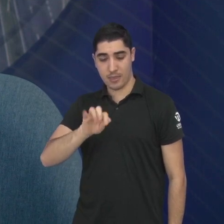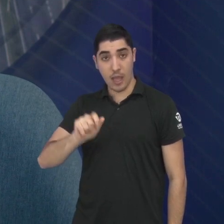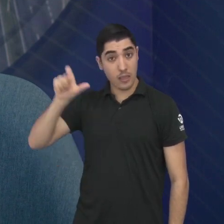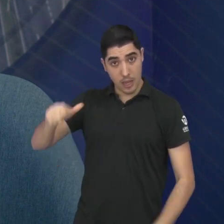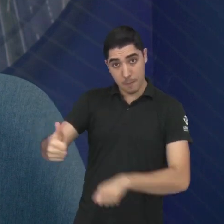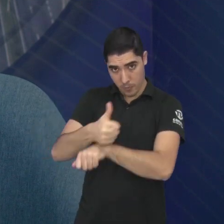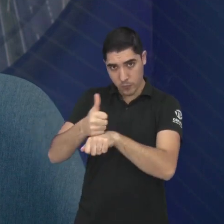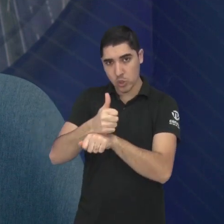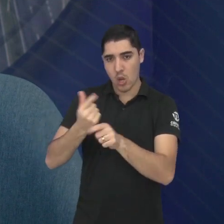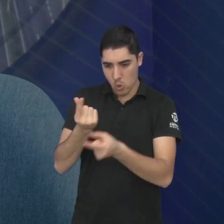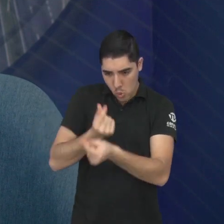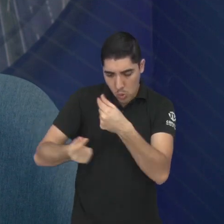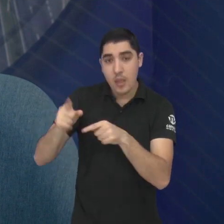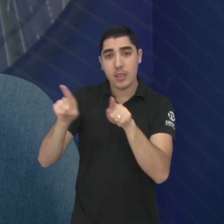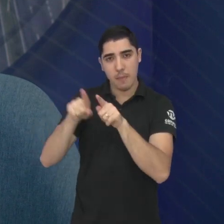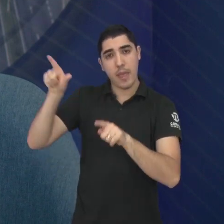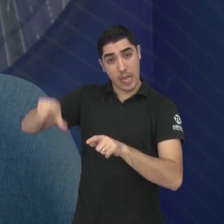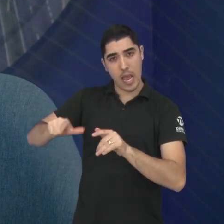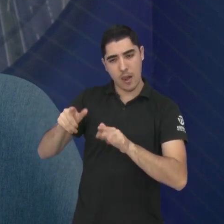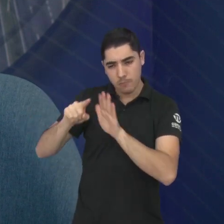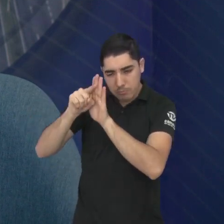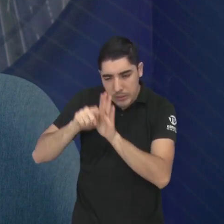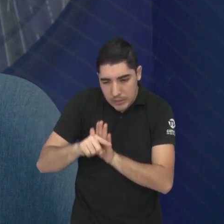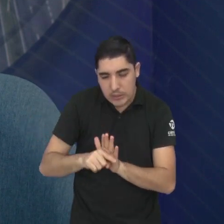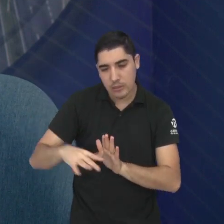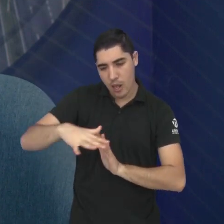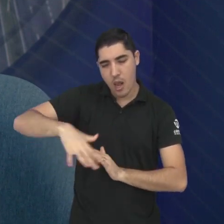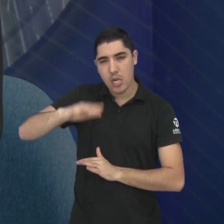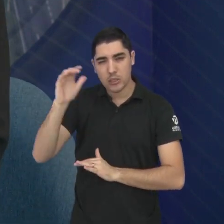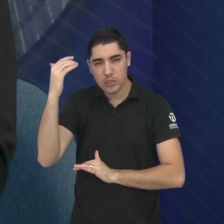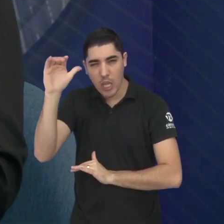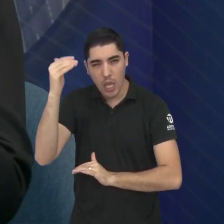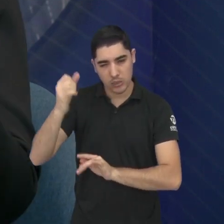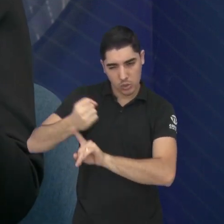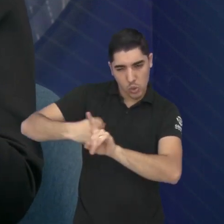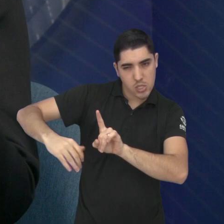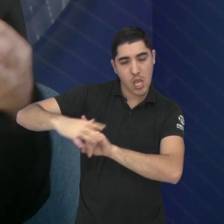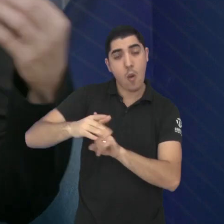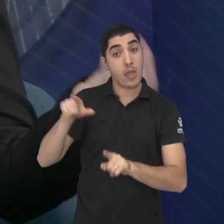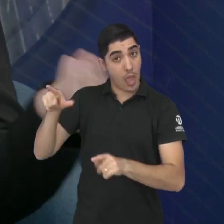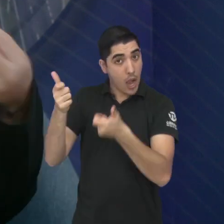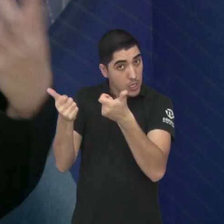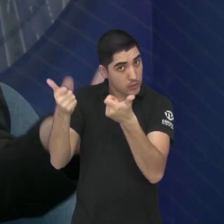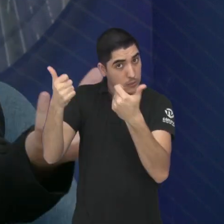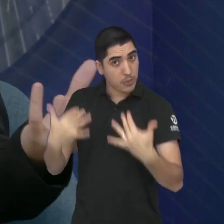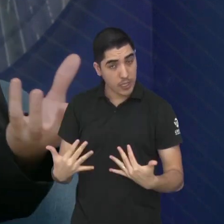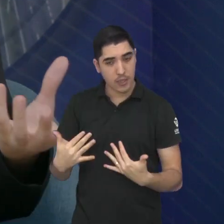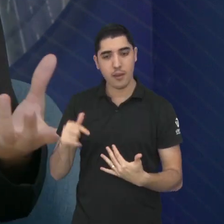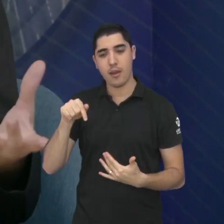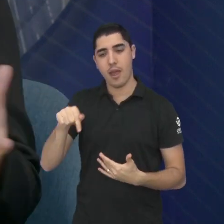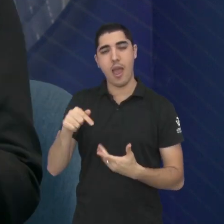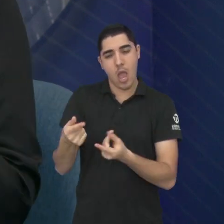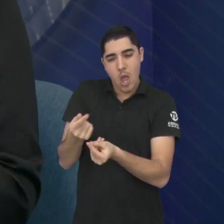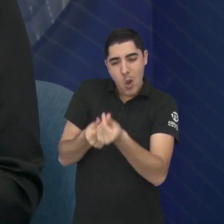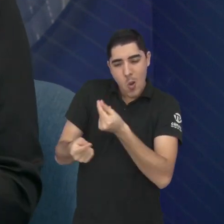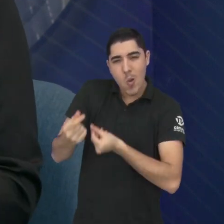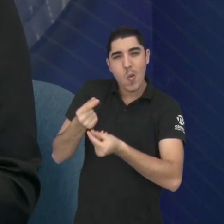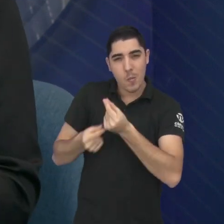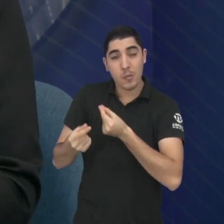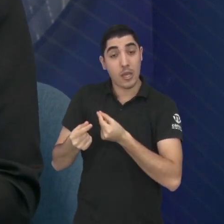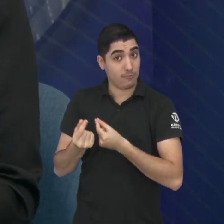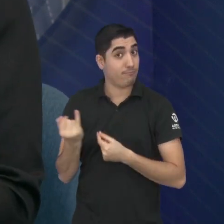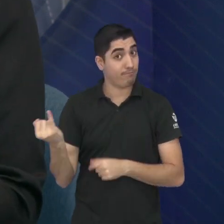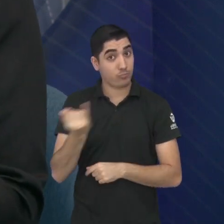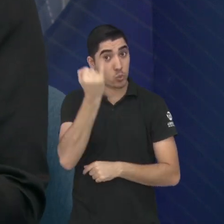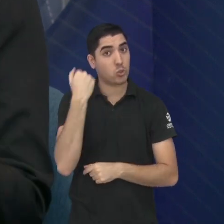cientista social e mestre em desenvolvimento econômico, e ela fala um pouquinho dessa questão. Quando a gente fala de economia, né, é importante